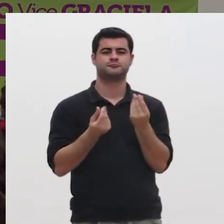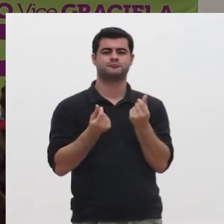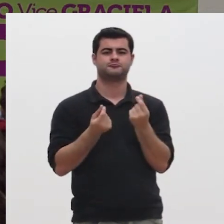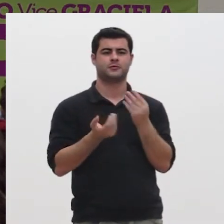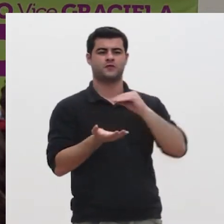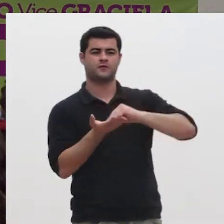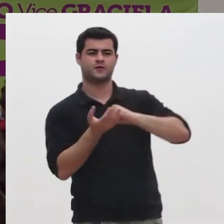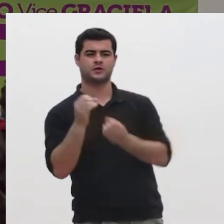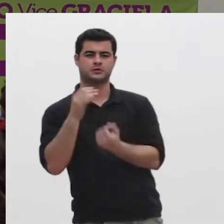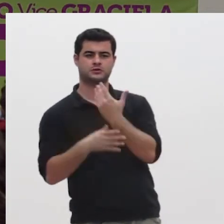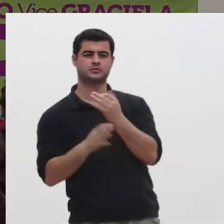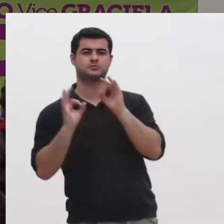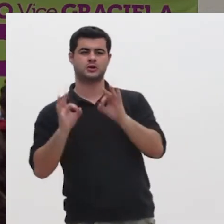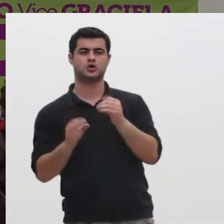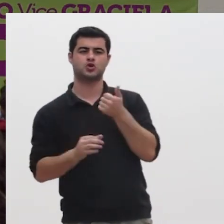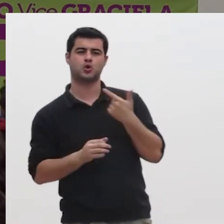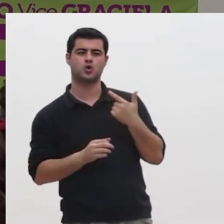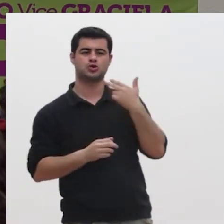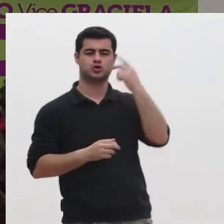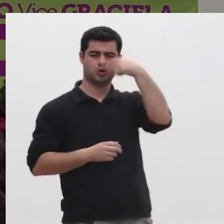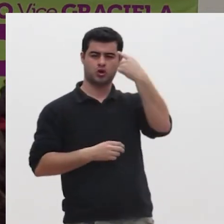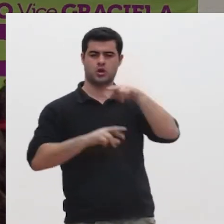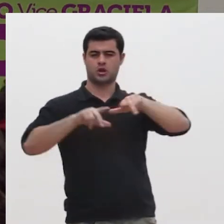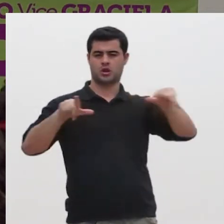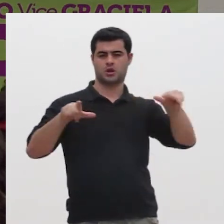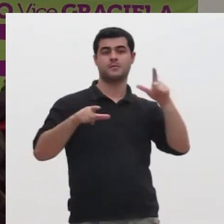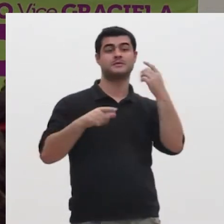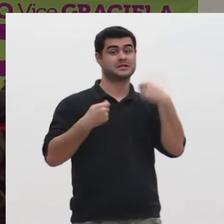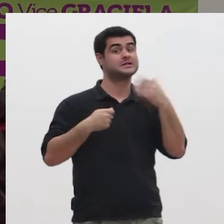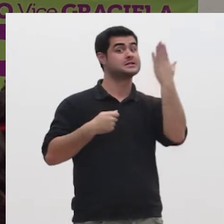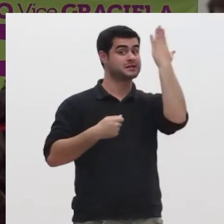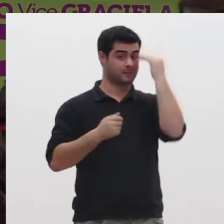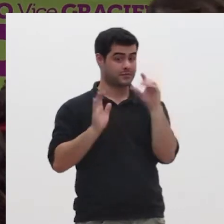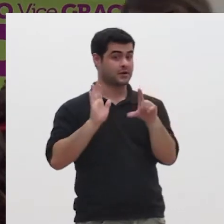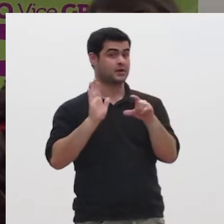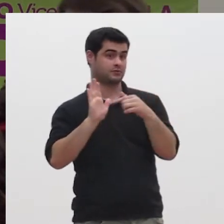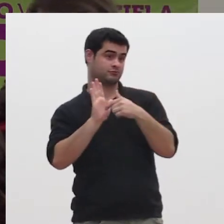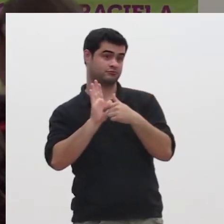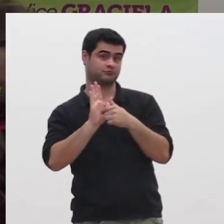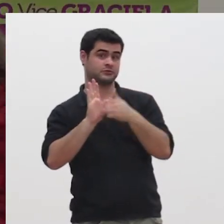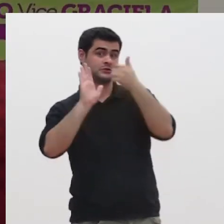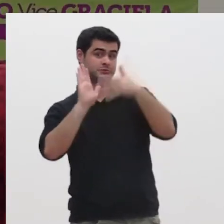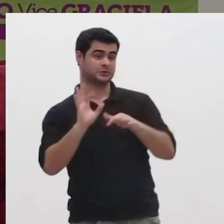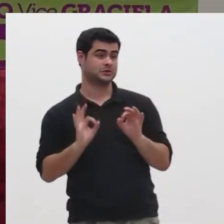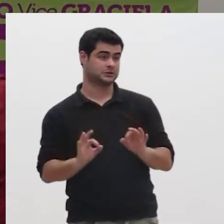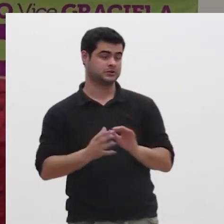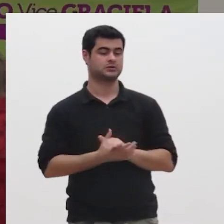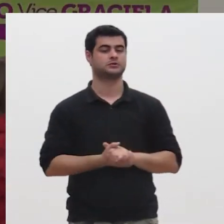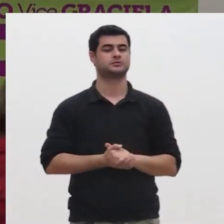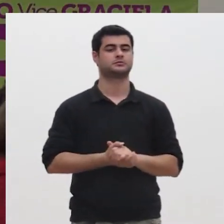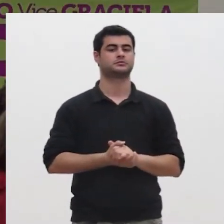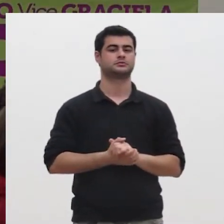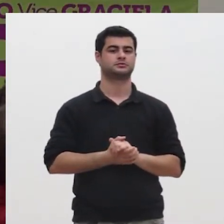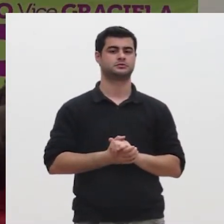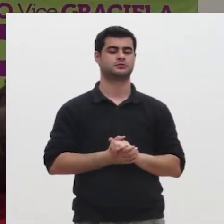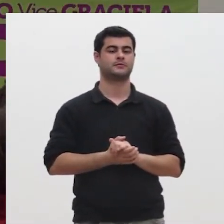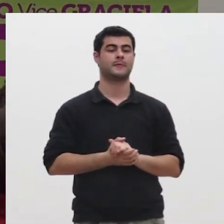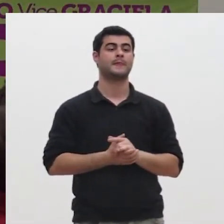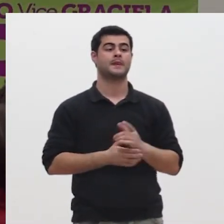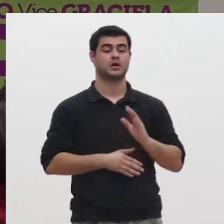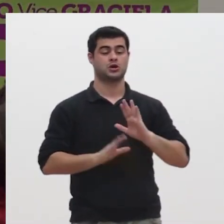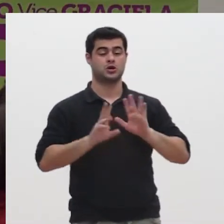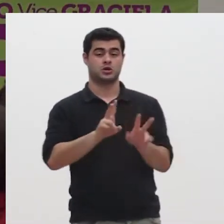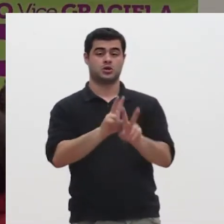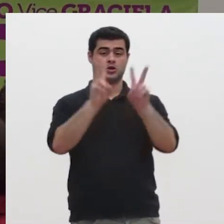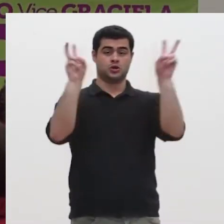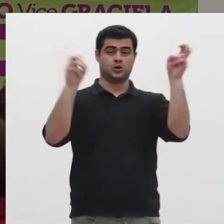totais de implementação do decreto, as 12 horas, etc., porque é importante saber o que o decreto diz. Nós fizemos o quê? A partir da gestão, conversamos,